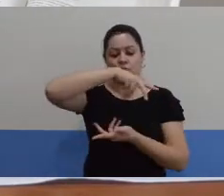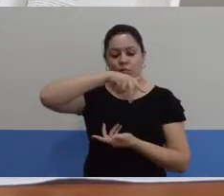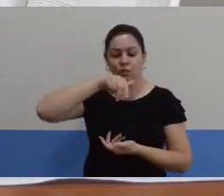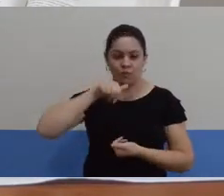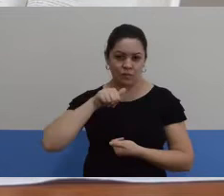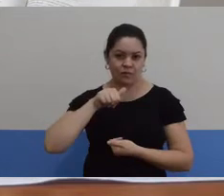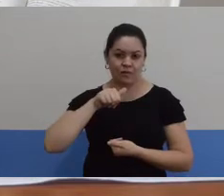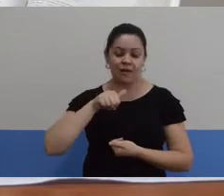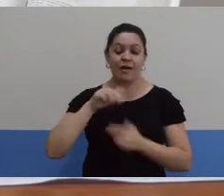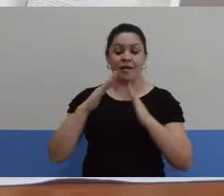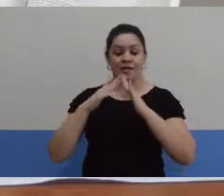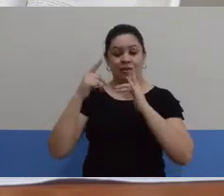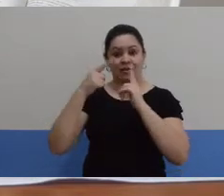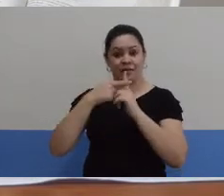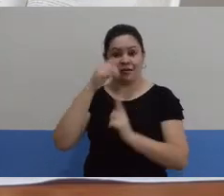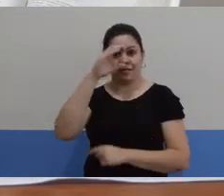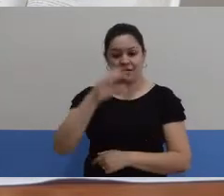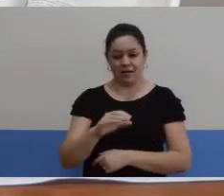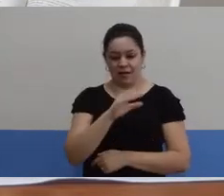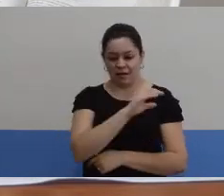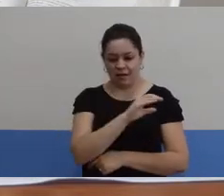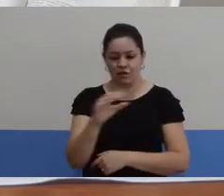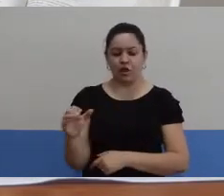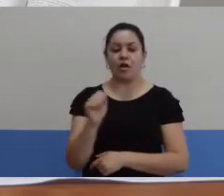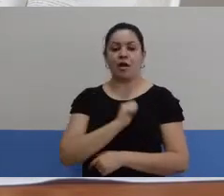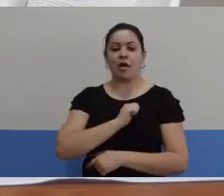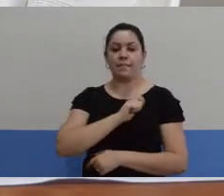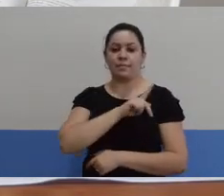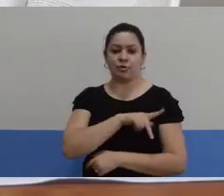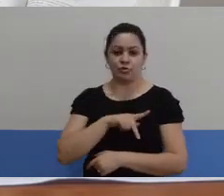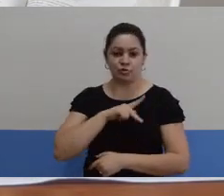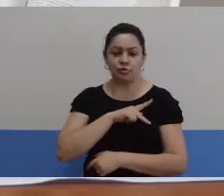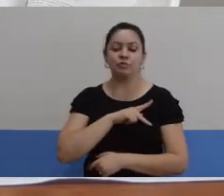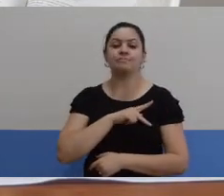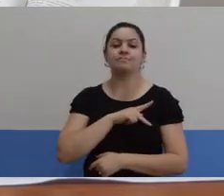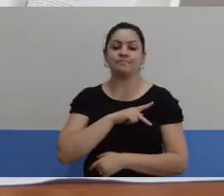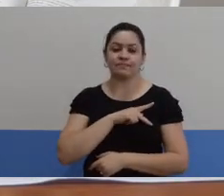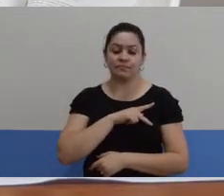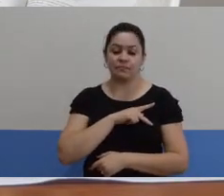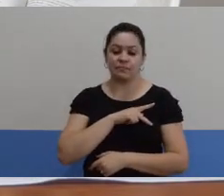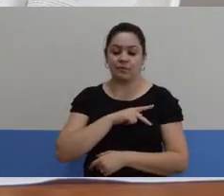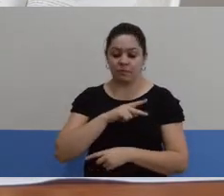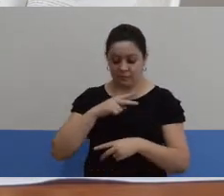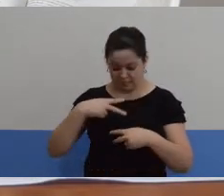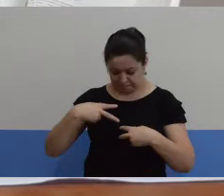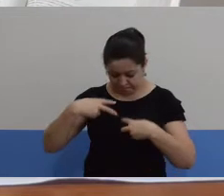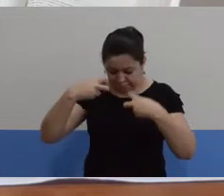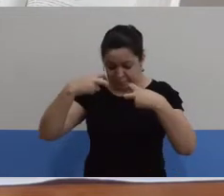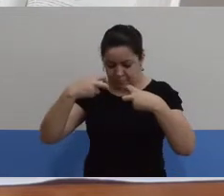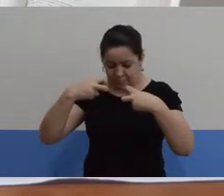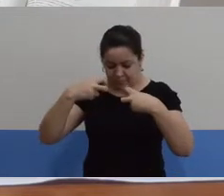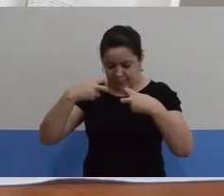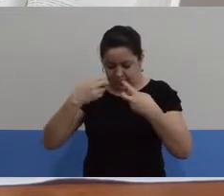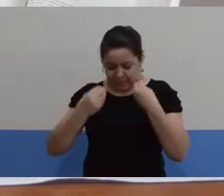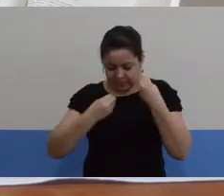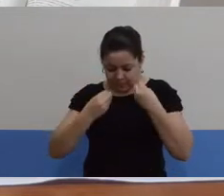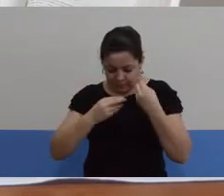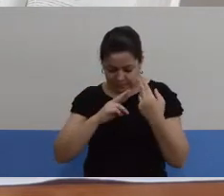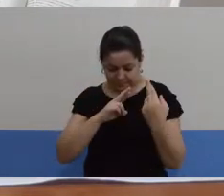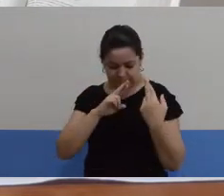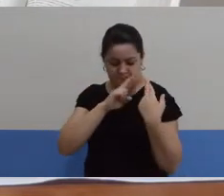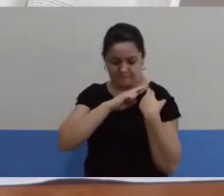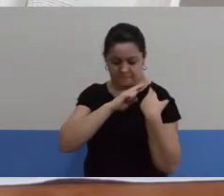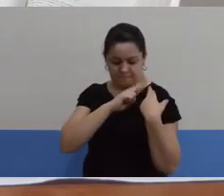enquanto católica e apostólica que é. Olhe a partir de você a responsabilidade